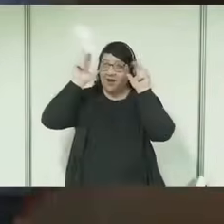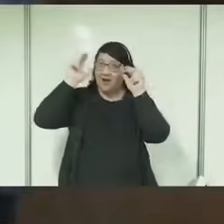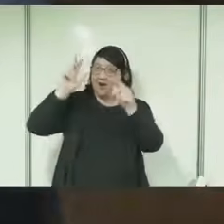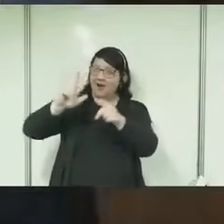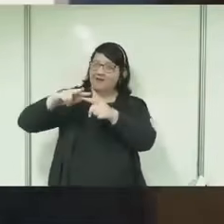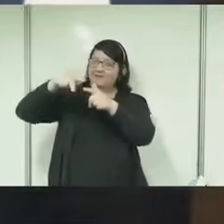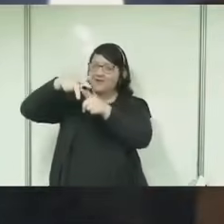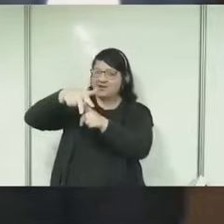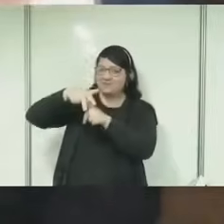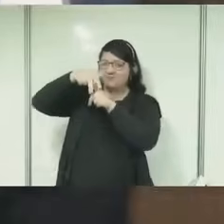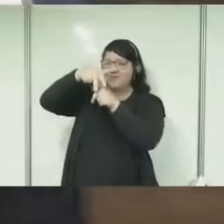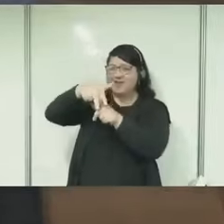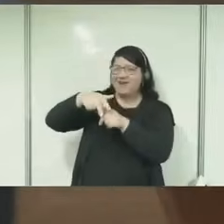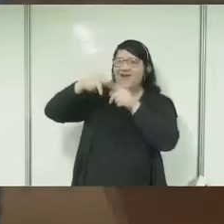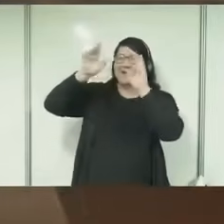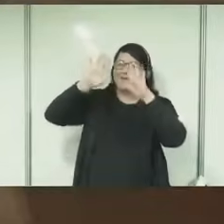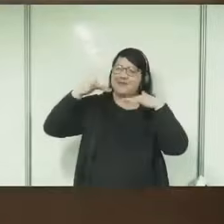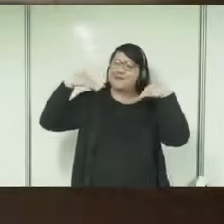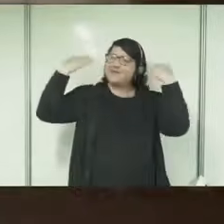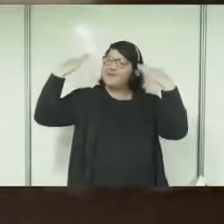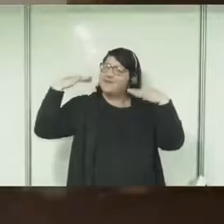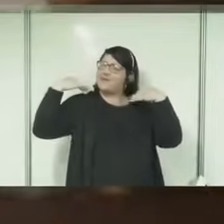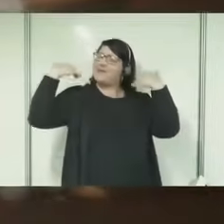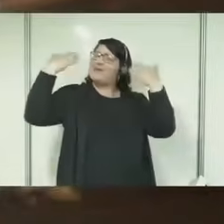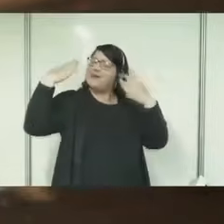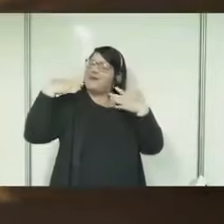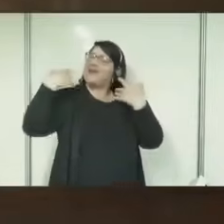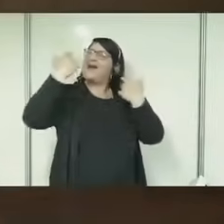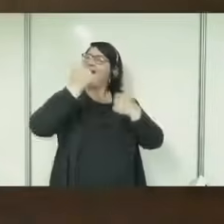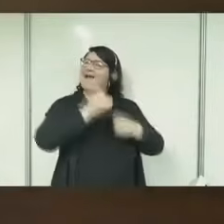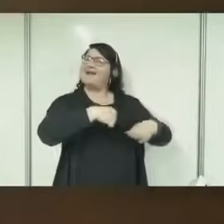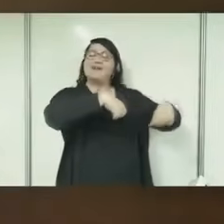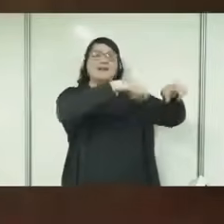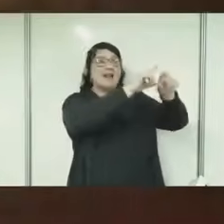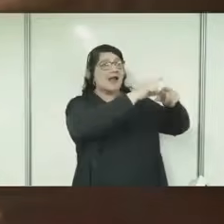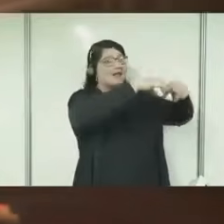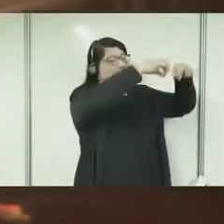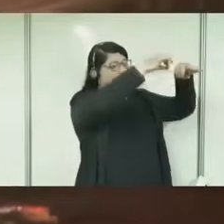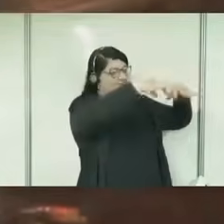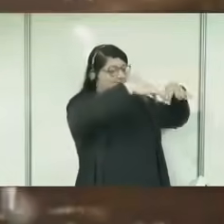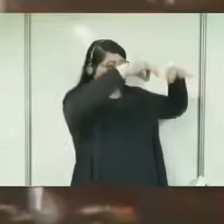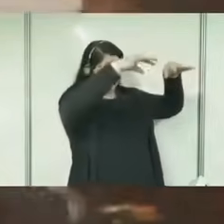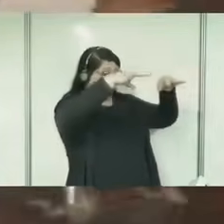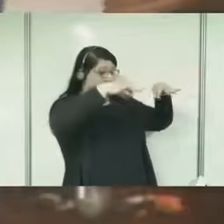e o sol parando nossas roupas no varal.